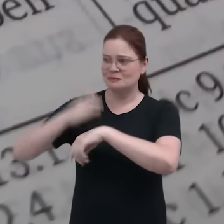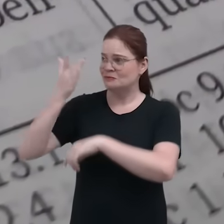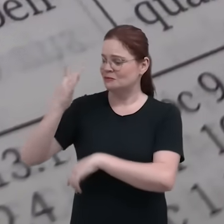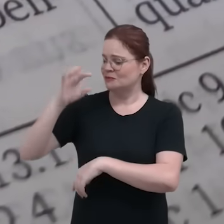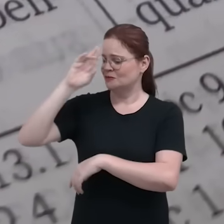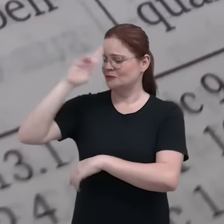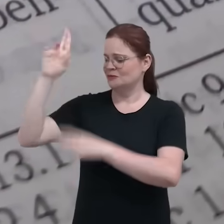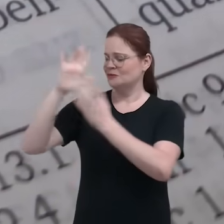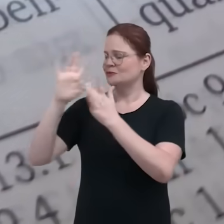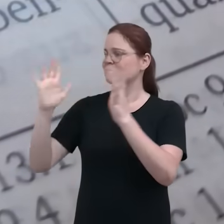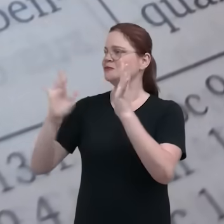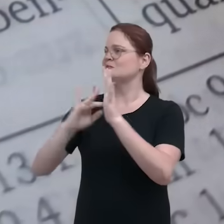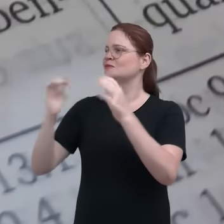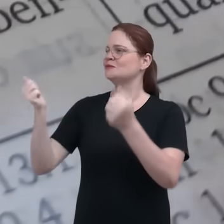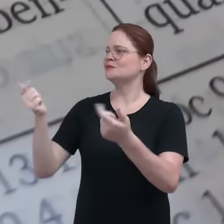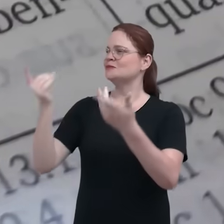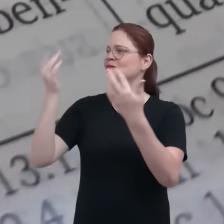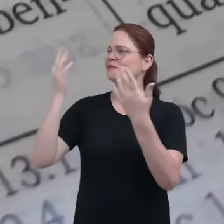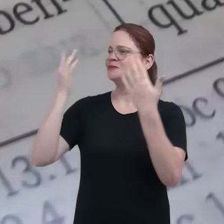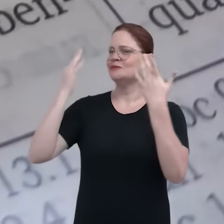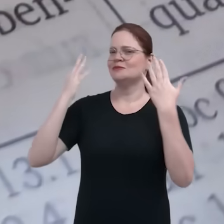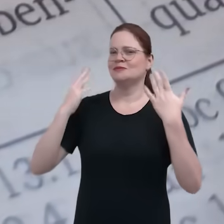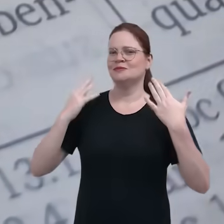vitória em Ti, Jesus.